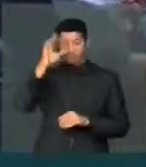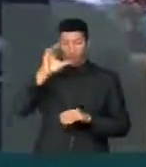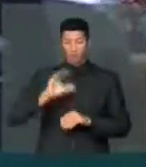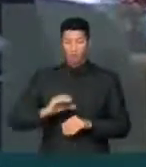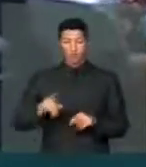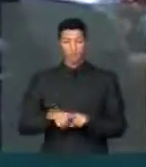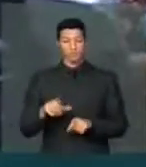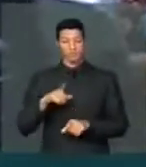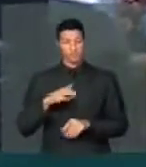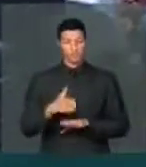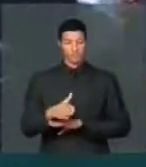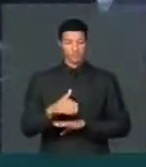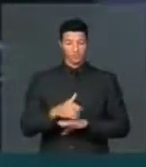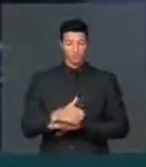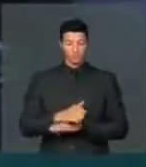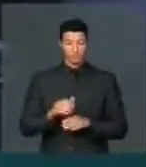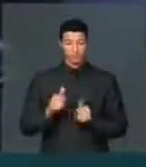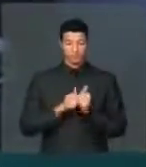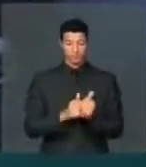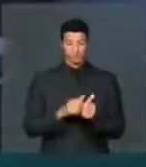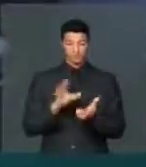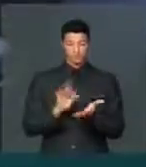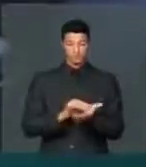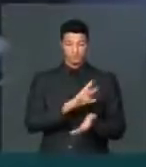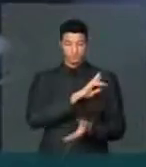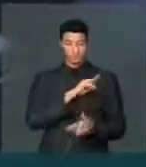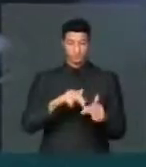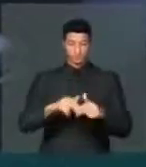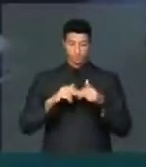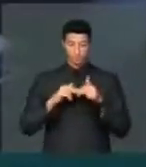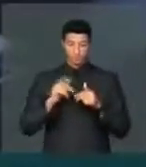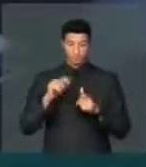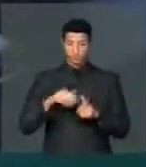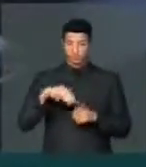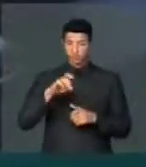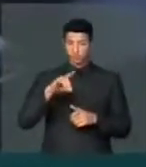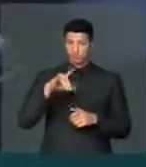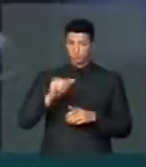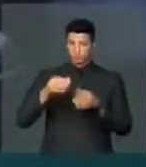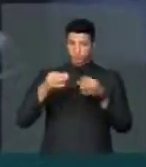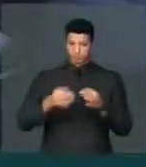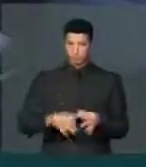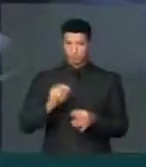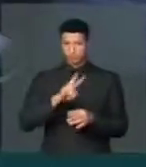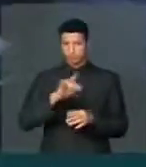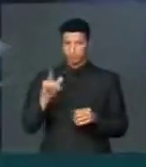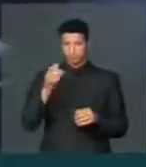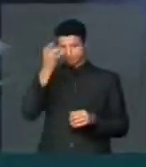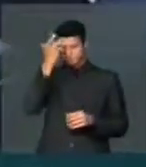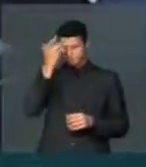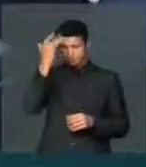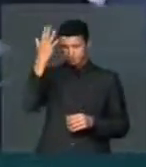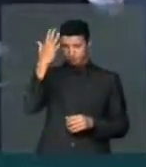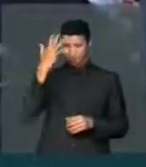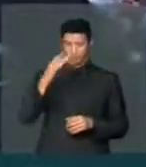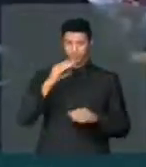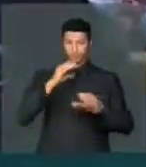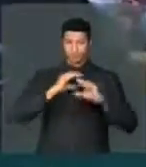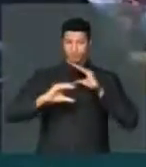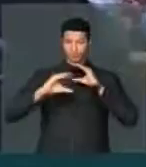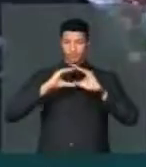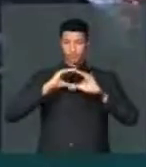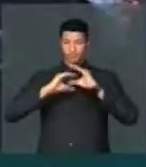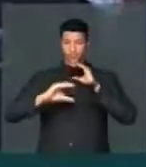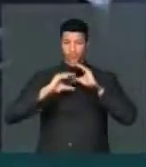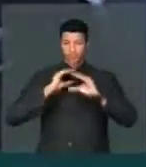candidatos, tenha acesso ao guia de TV. Portanto, é uma medida justa que vai facilitar a